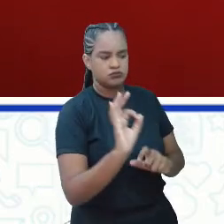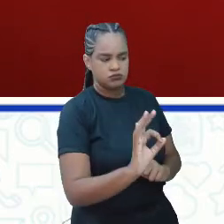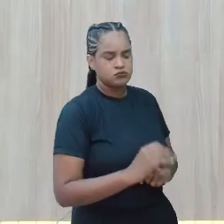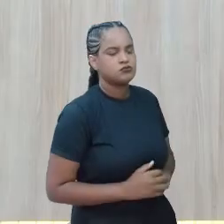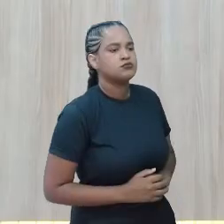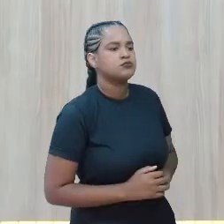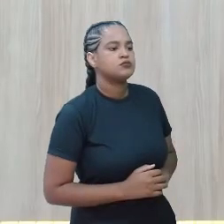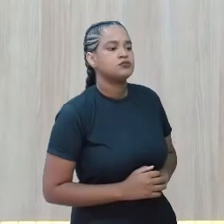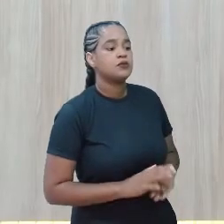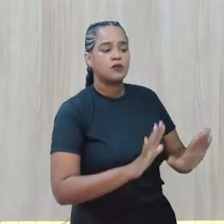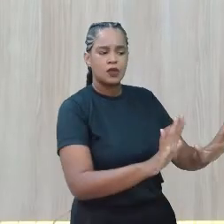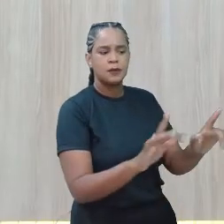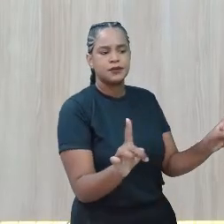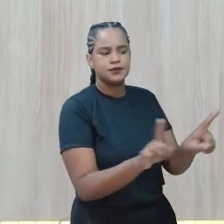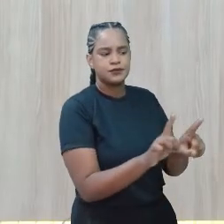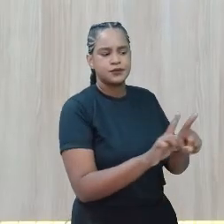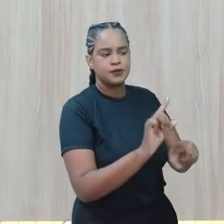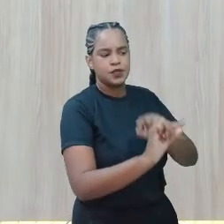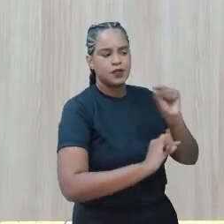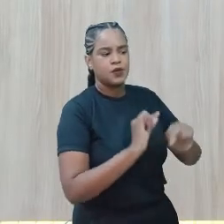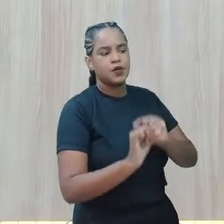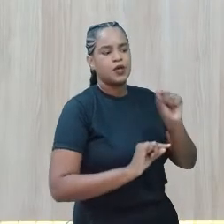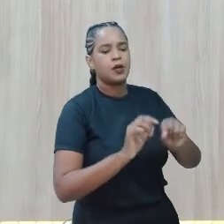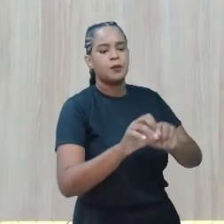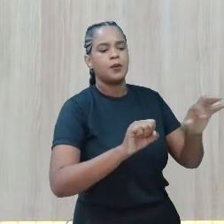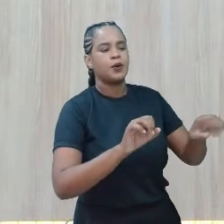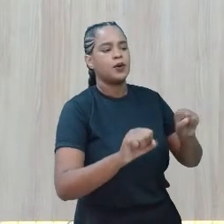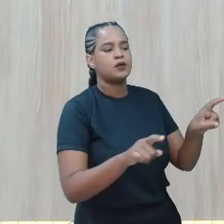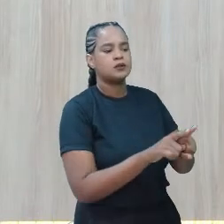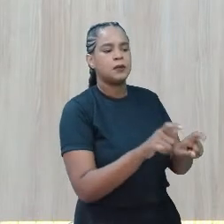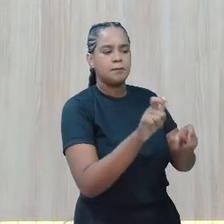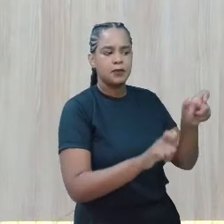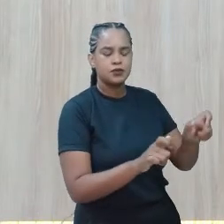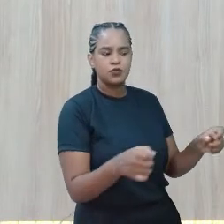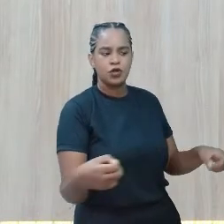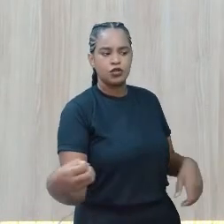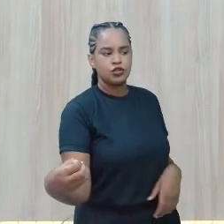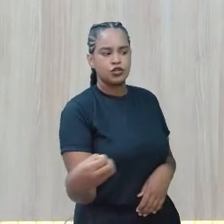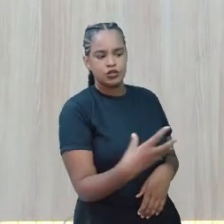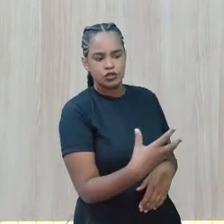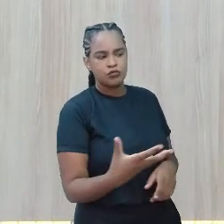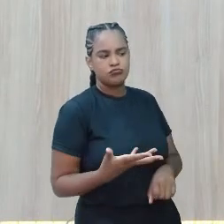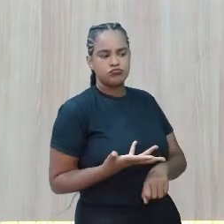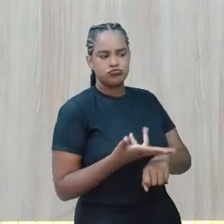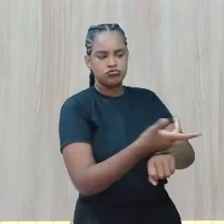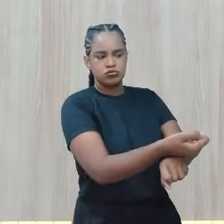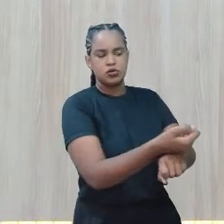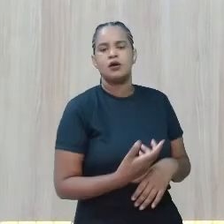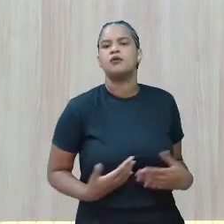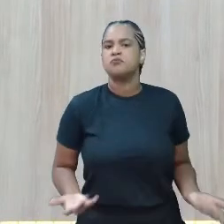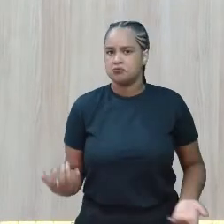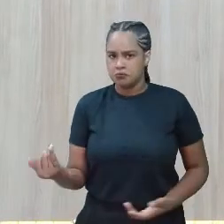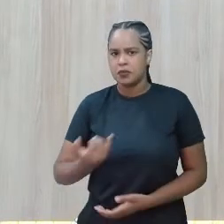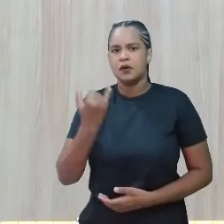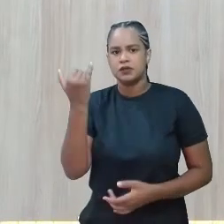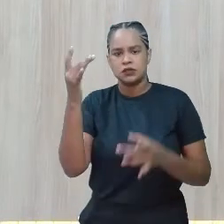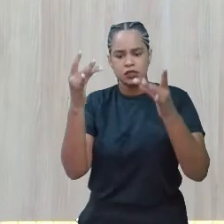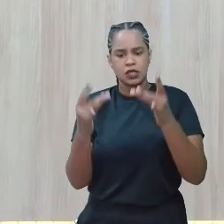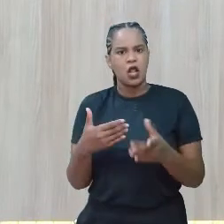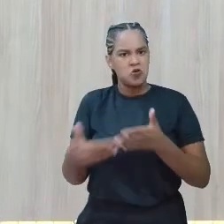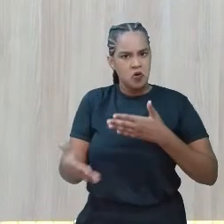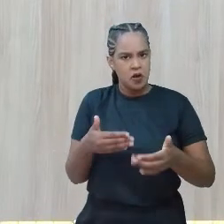personagens, mas vamos atrás de talento. É importante esse detalhe porque não é qualquer